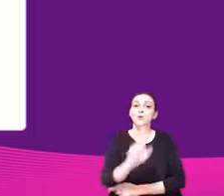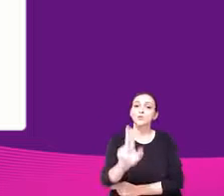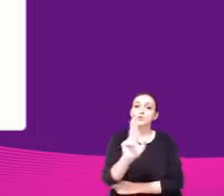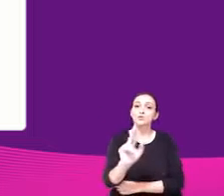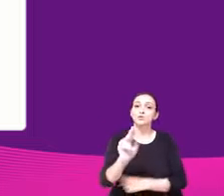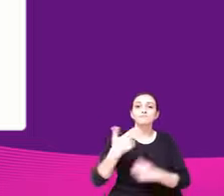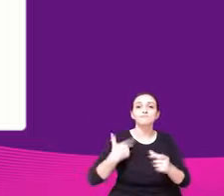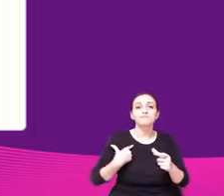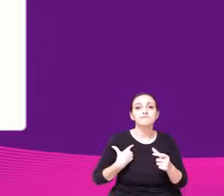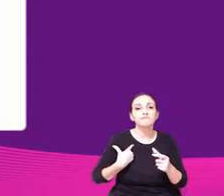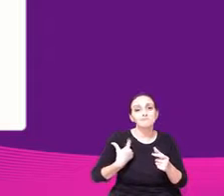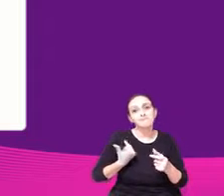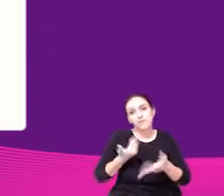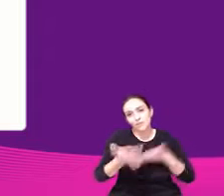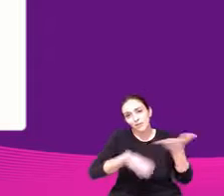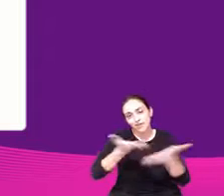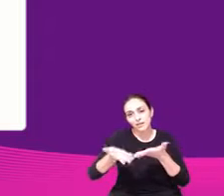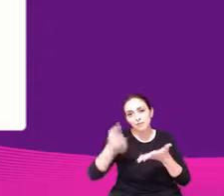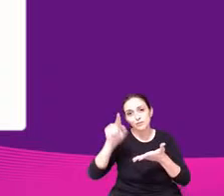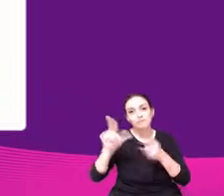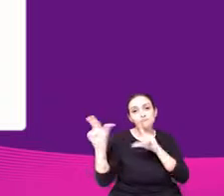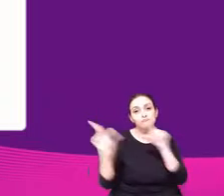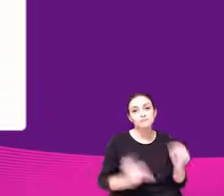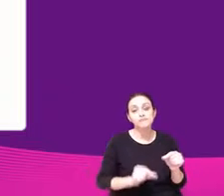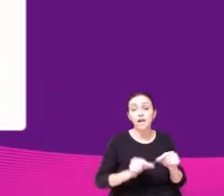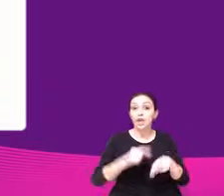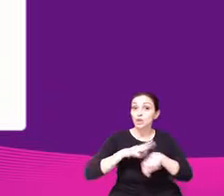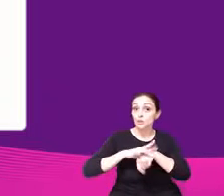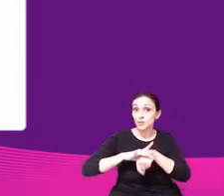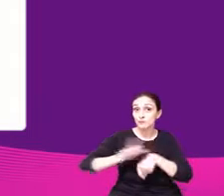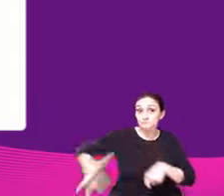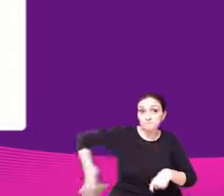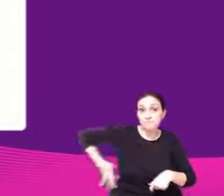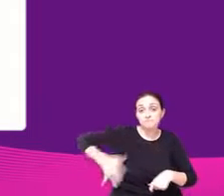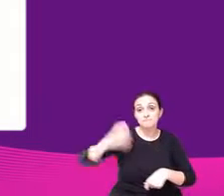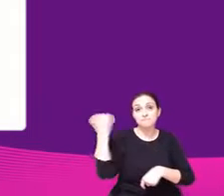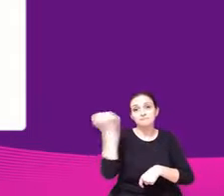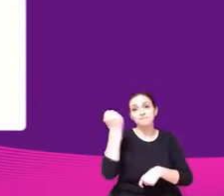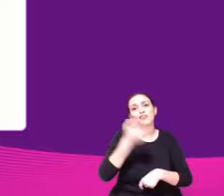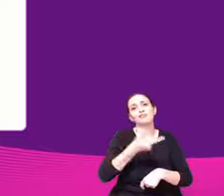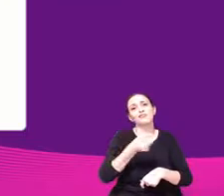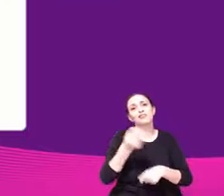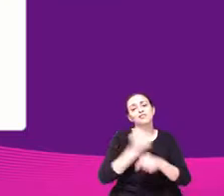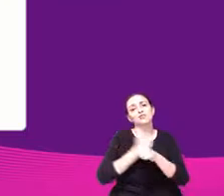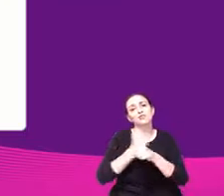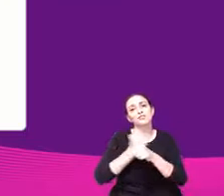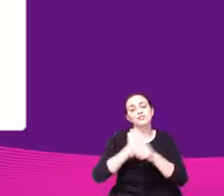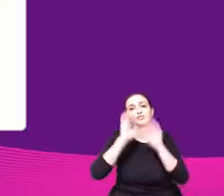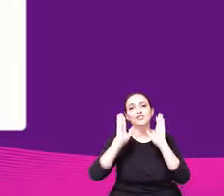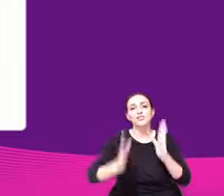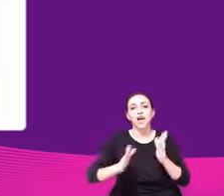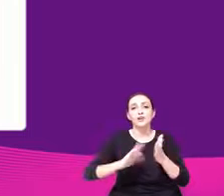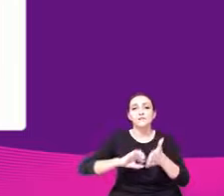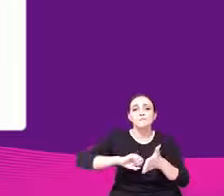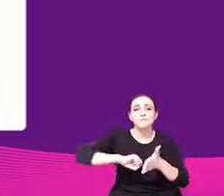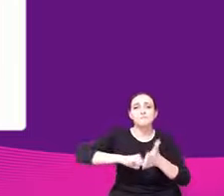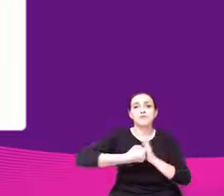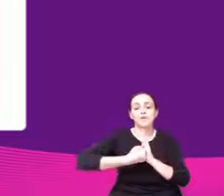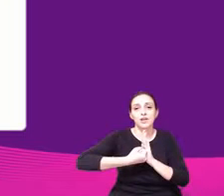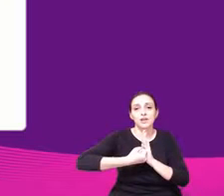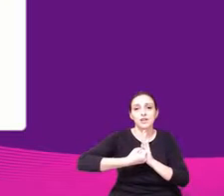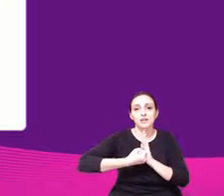redução da progressão da doença renal crônica, né? Já há 20 anos, o bloqueio do sistema